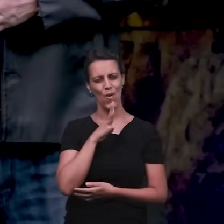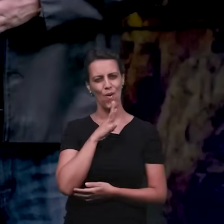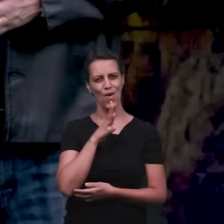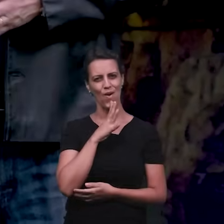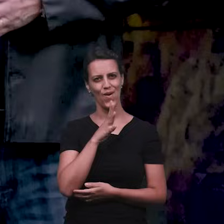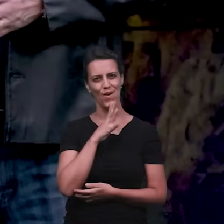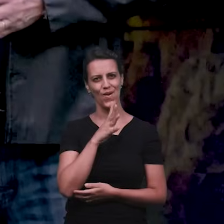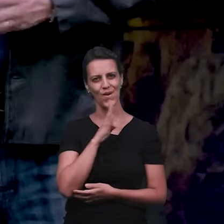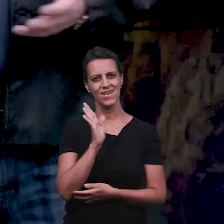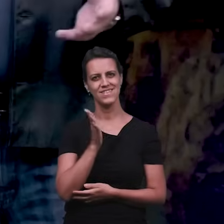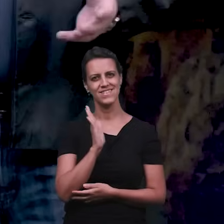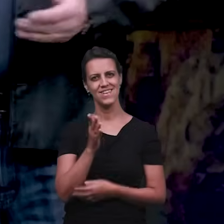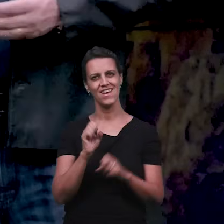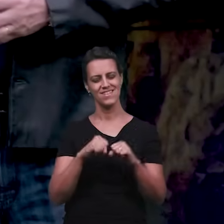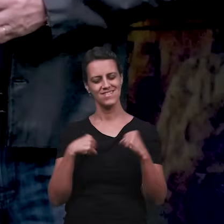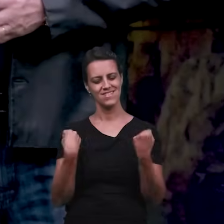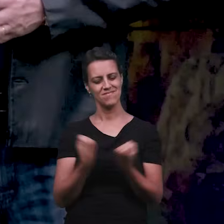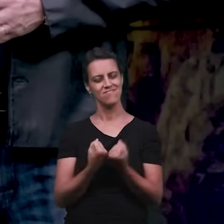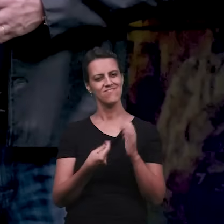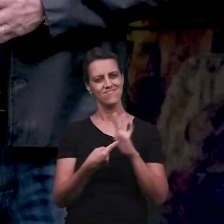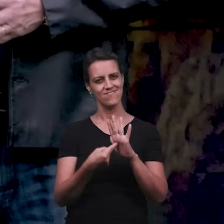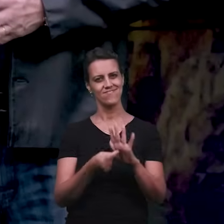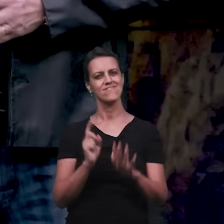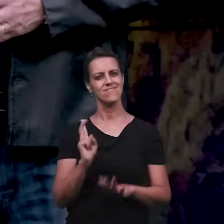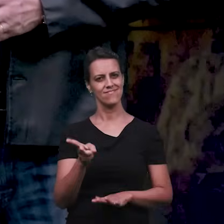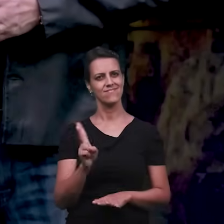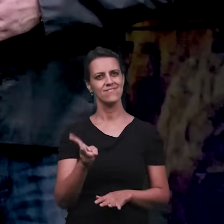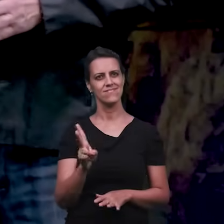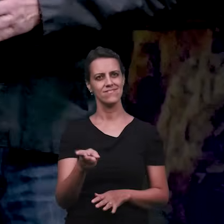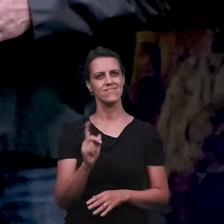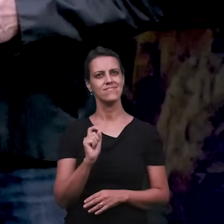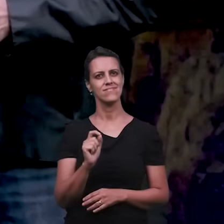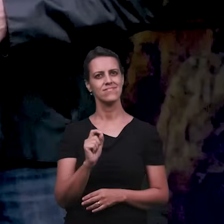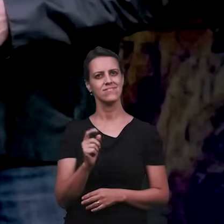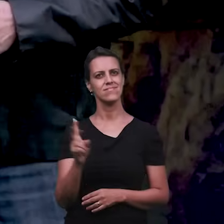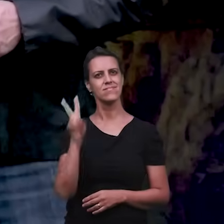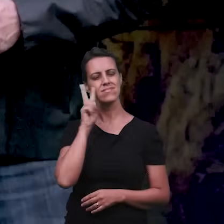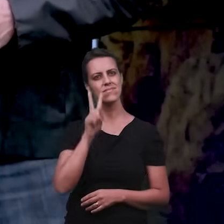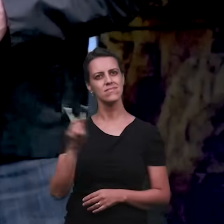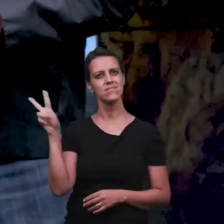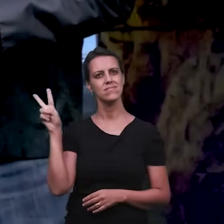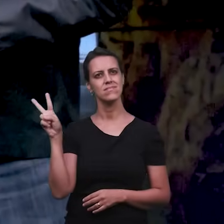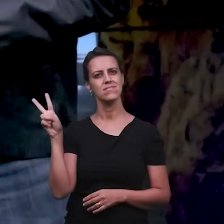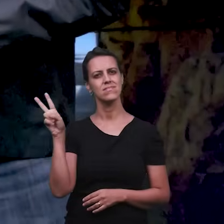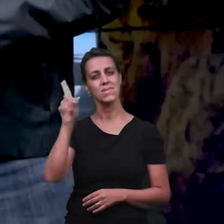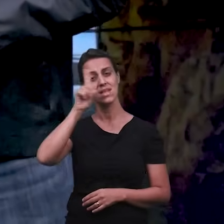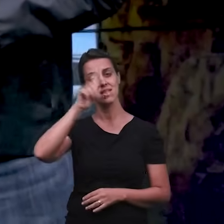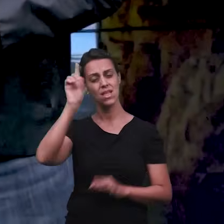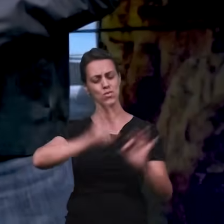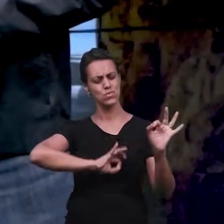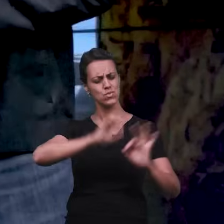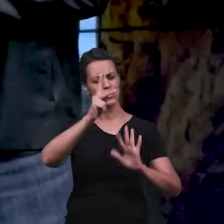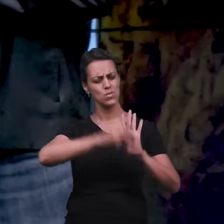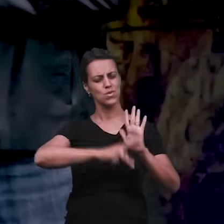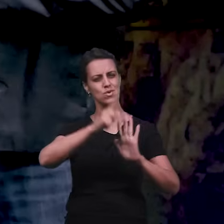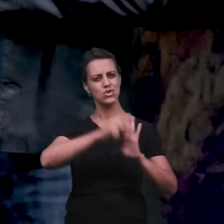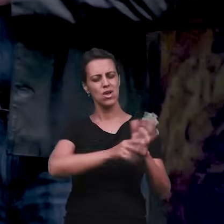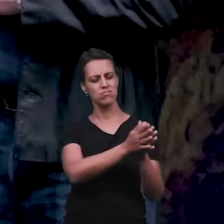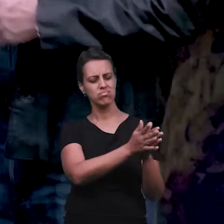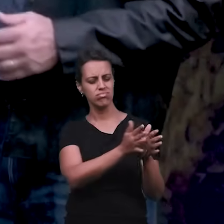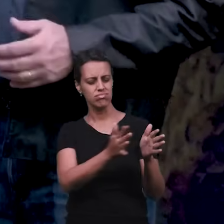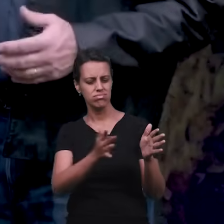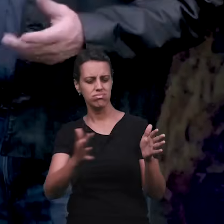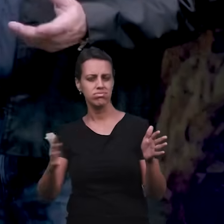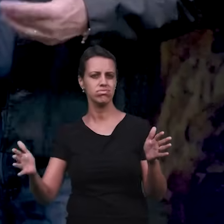apresentada nos nossos seminários no Manaim. Aqui está o plano de Deus através dos séculos para